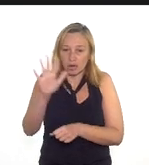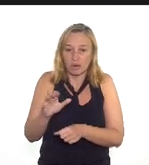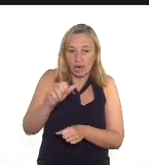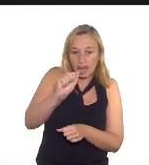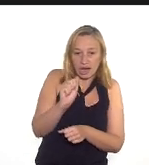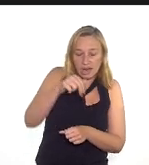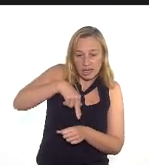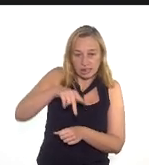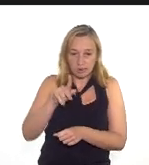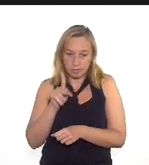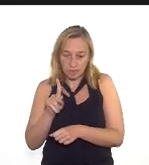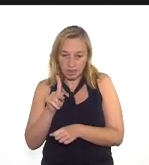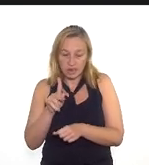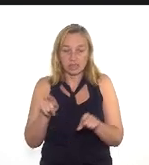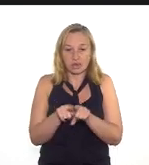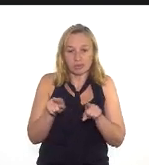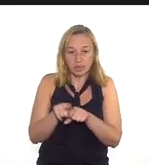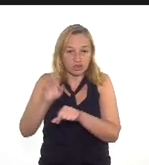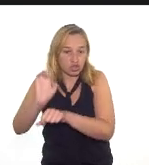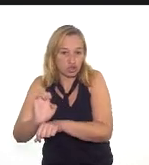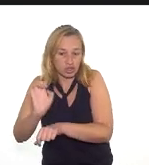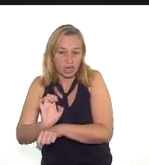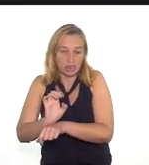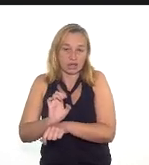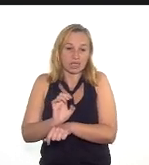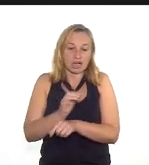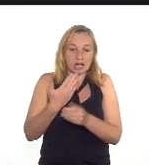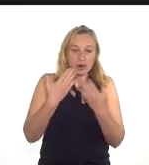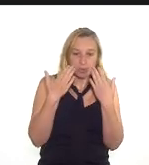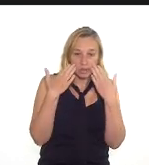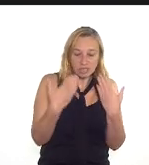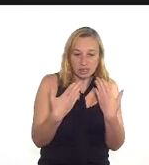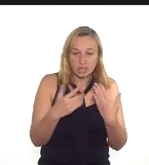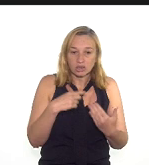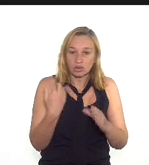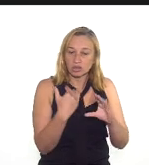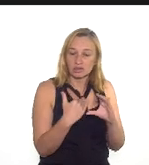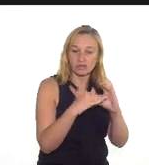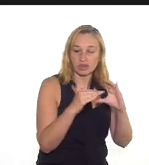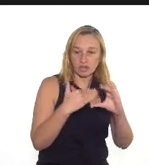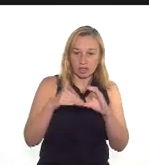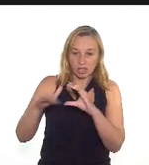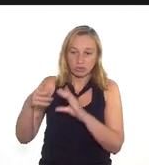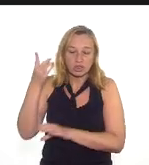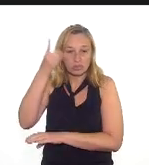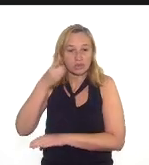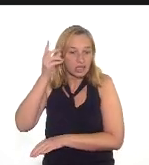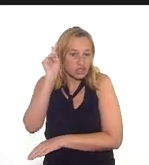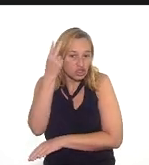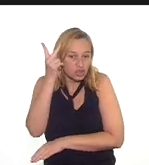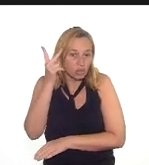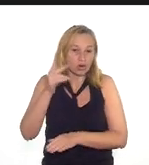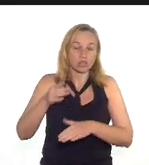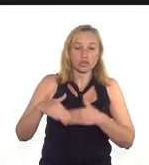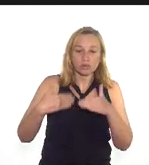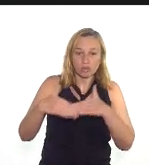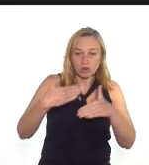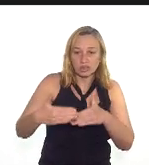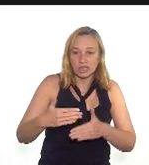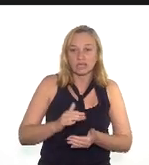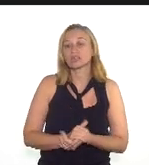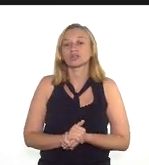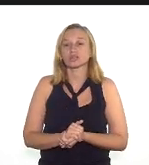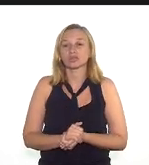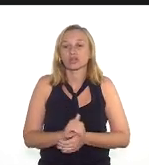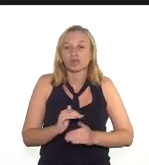junto com o procurador-geral do Estado, apresentaram a primeira minuta. Nós enviamos aos senhores deputados todo o histórico, né, num processo com